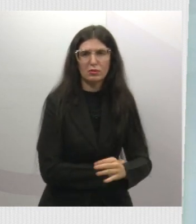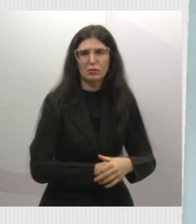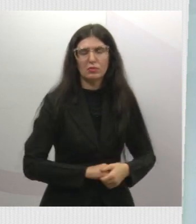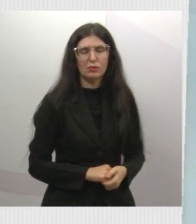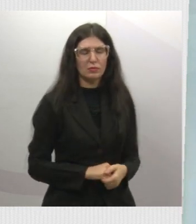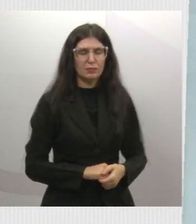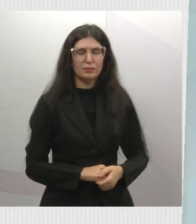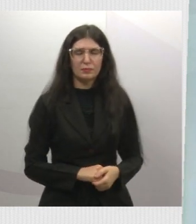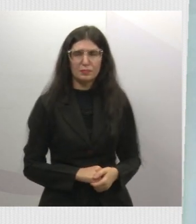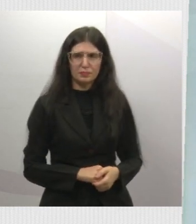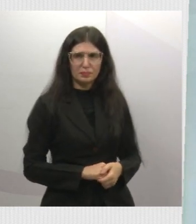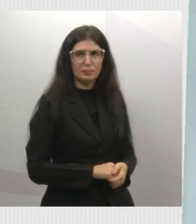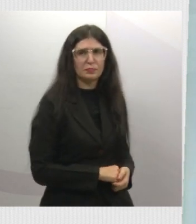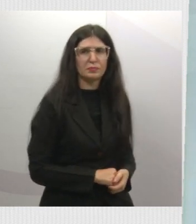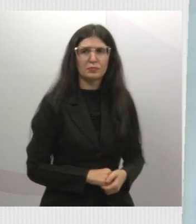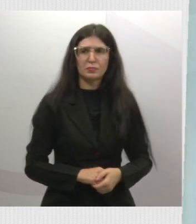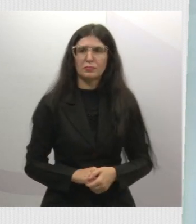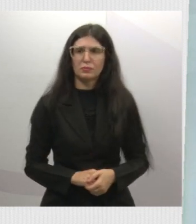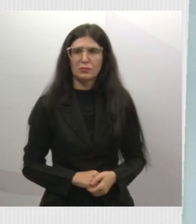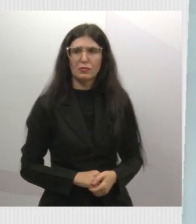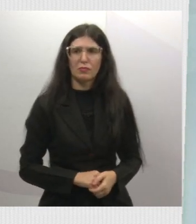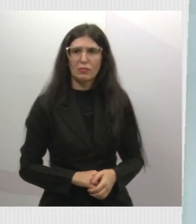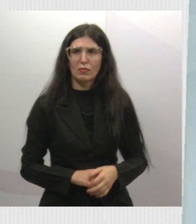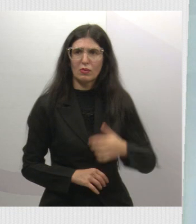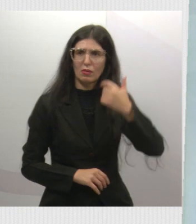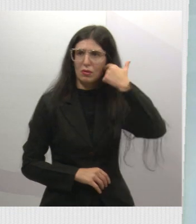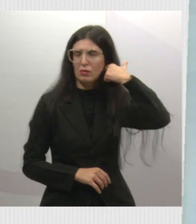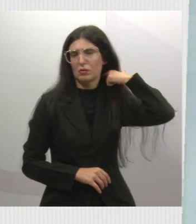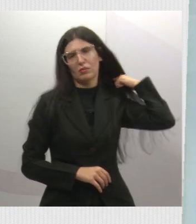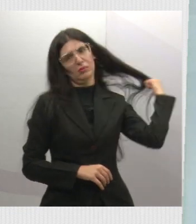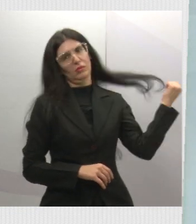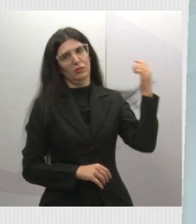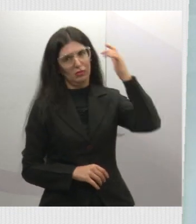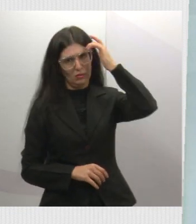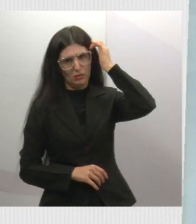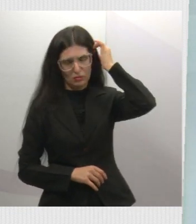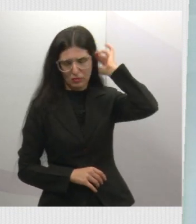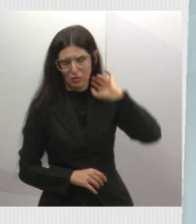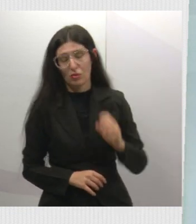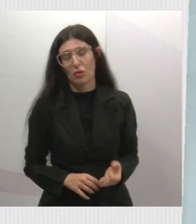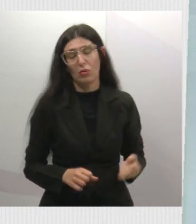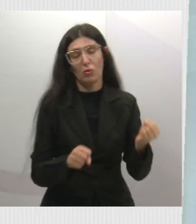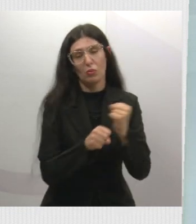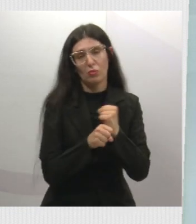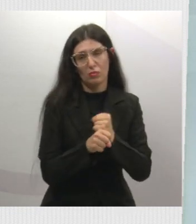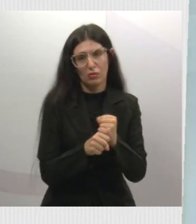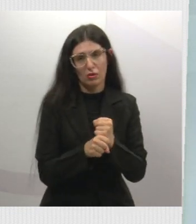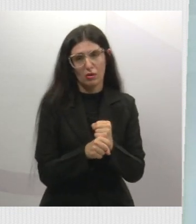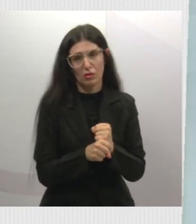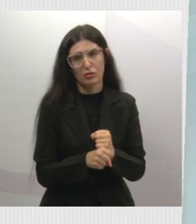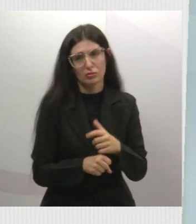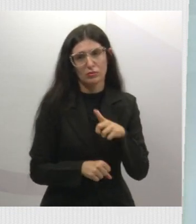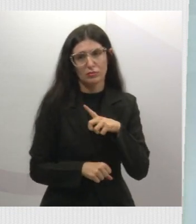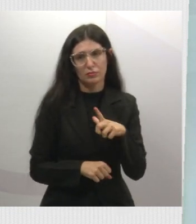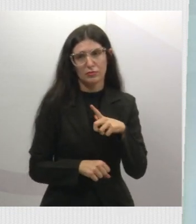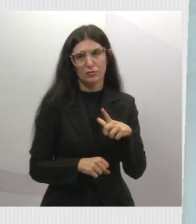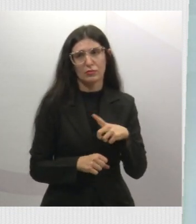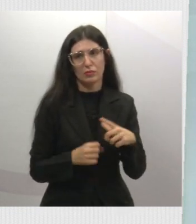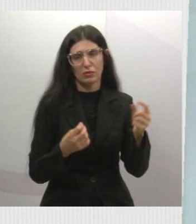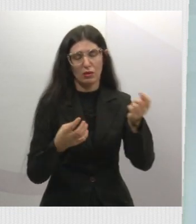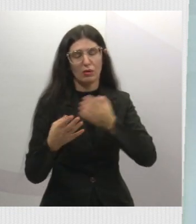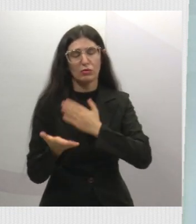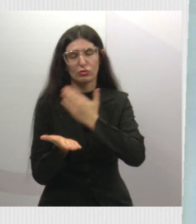Se fizer uma avaliação simples, lembrando que o ano tem 3 quadrimestres, até este momento a